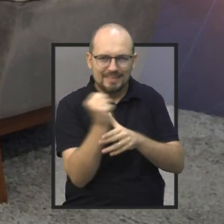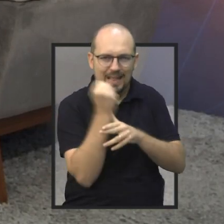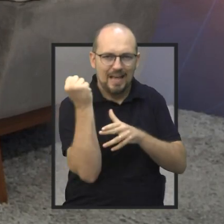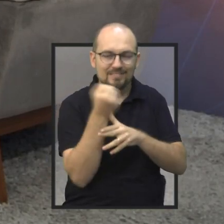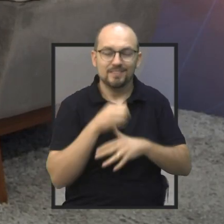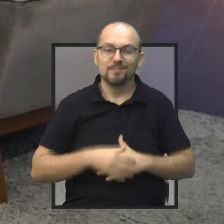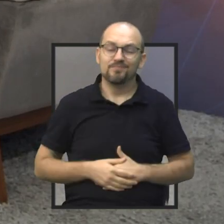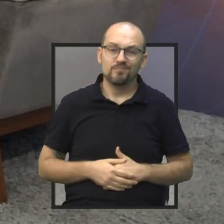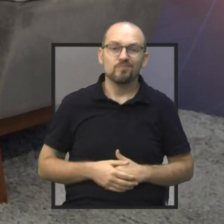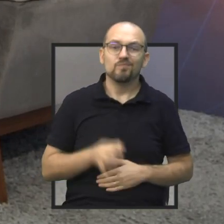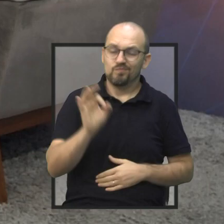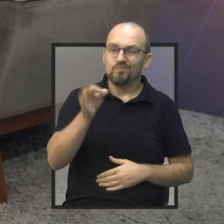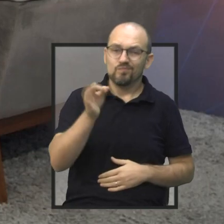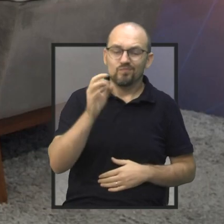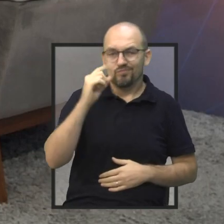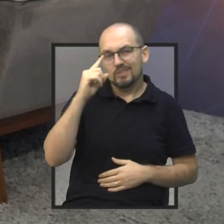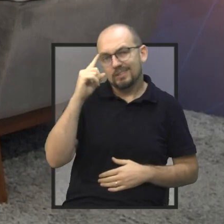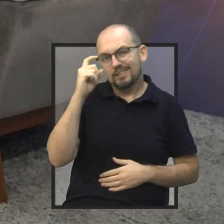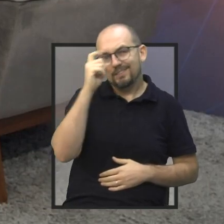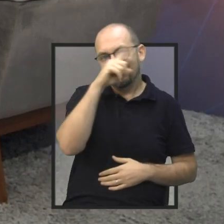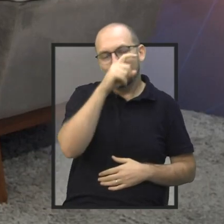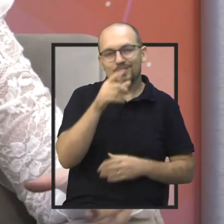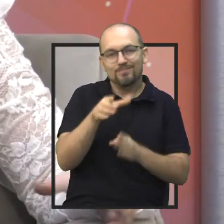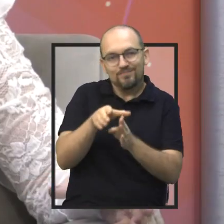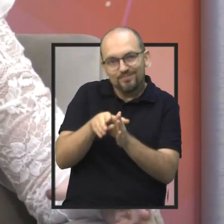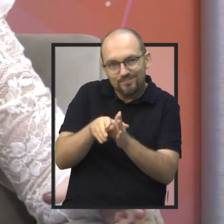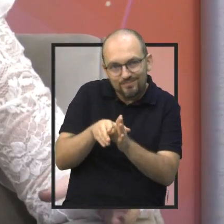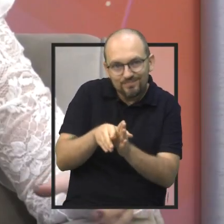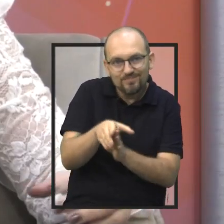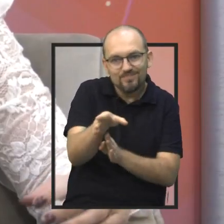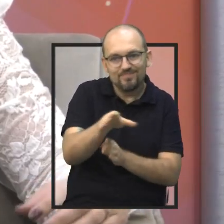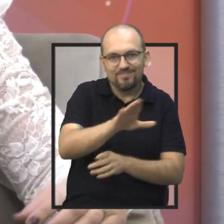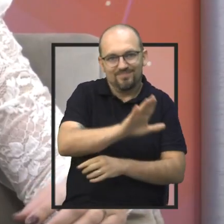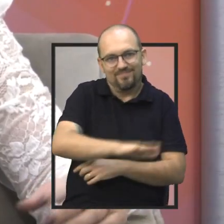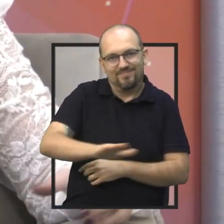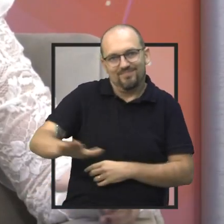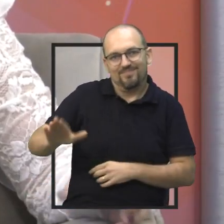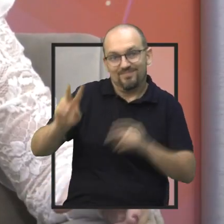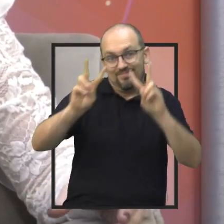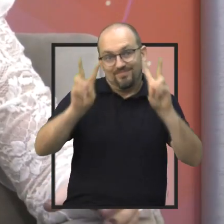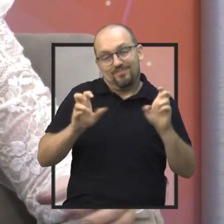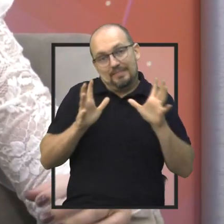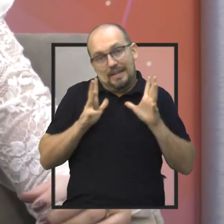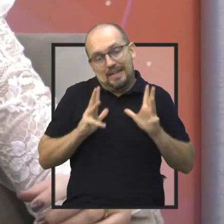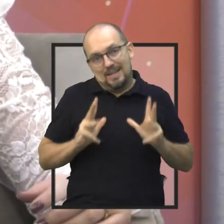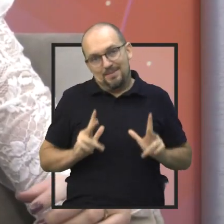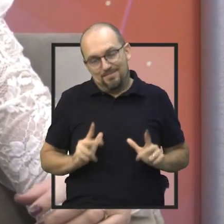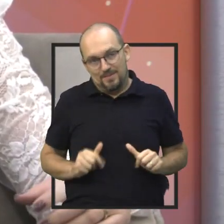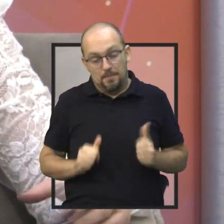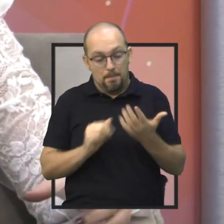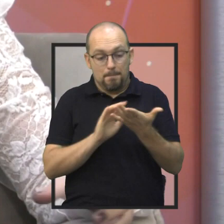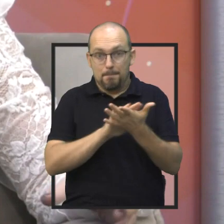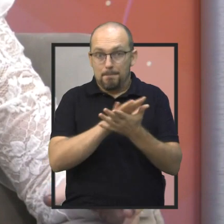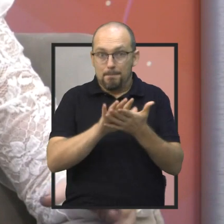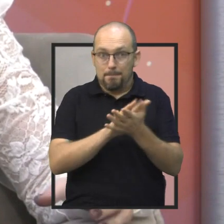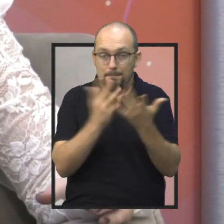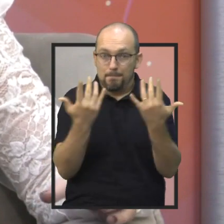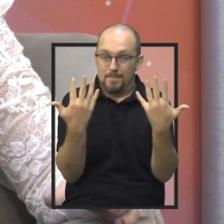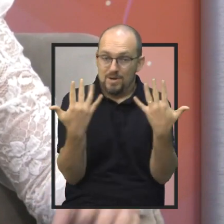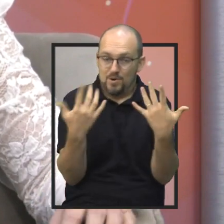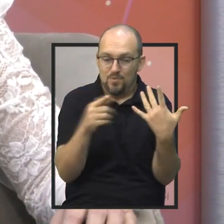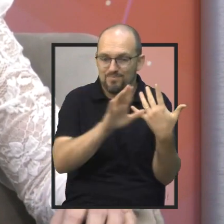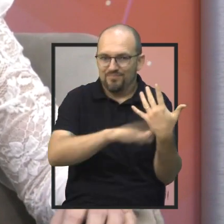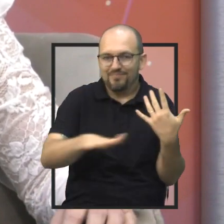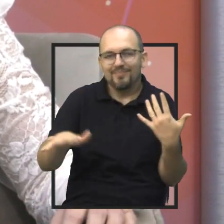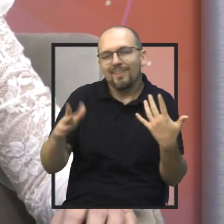exato. É difícil, né, a orientação deles em relação à higiene, né, a higiene das mãos.